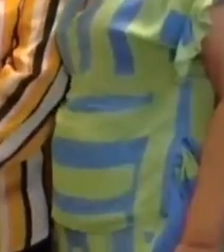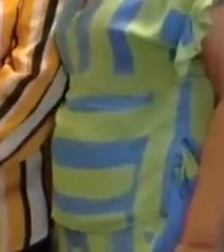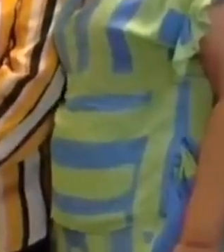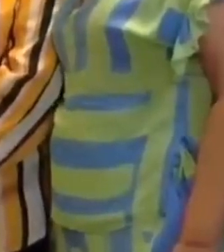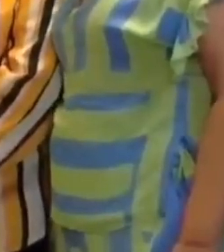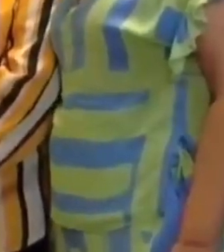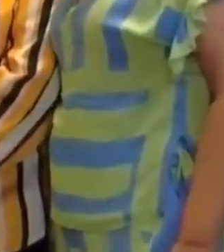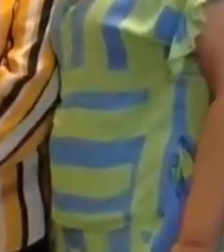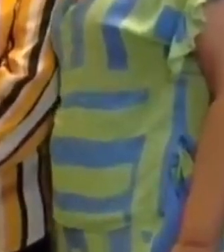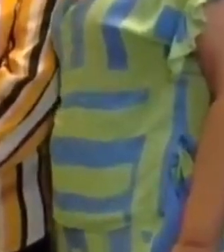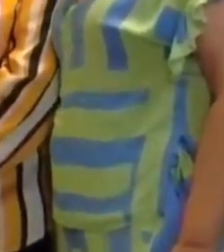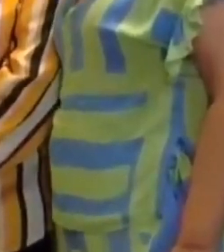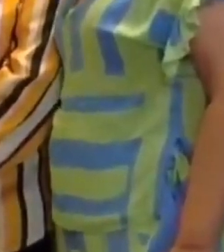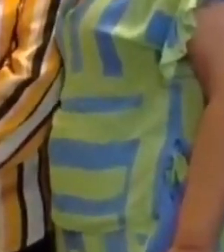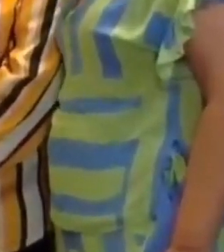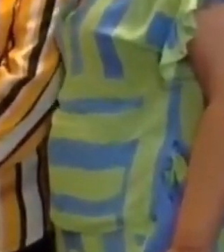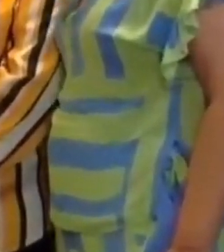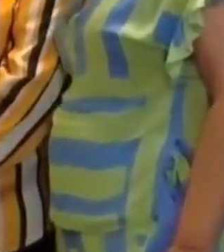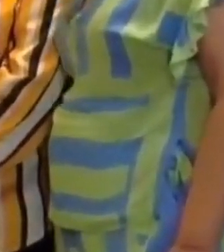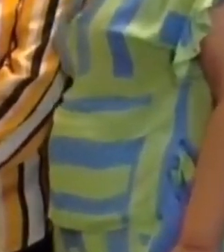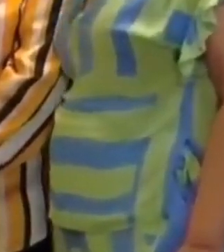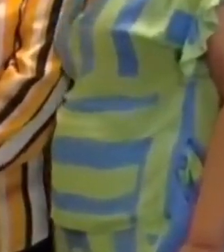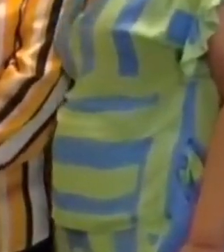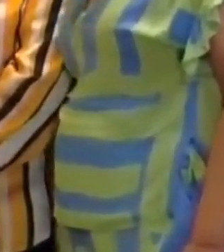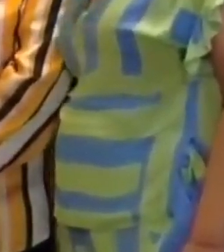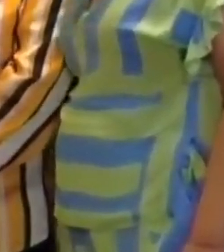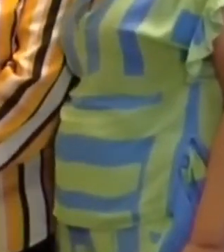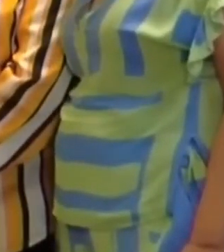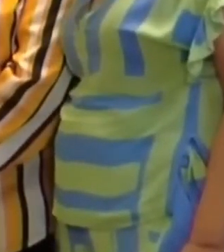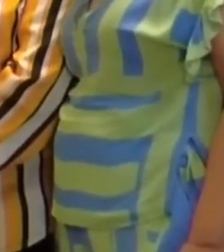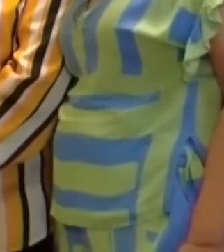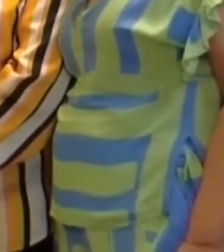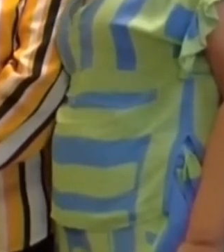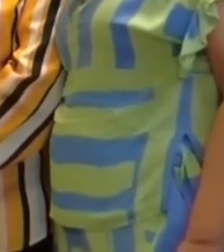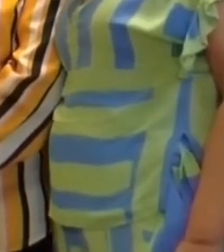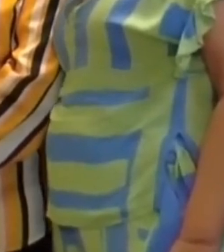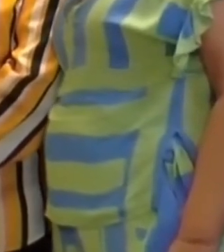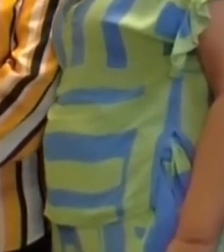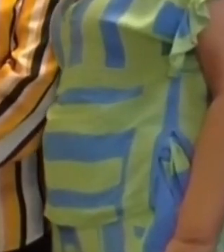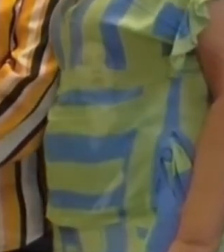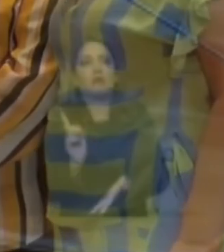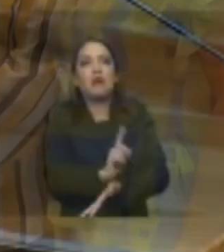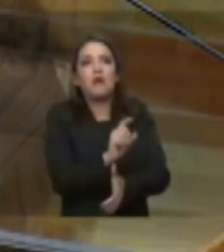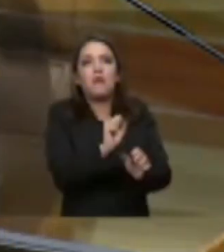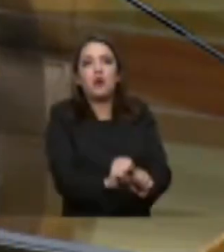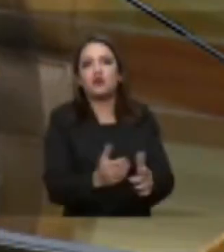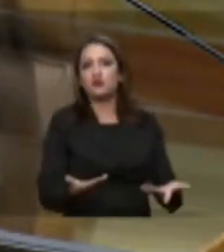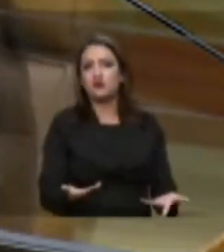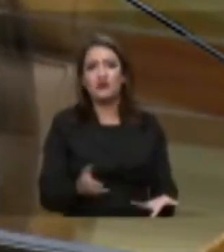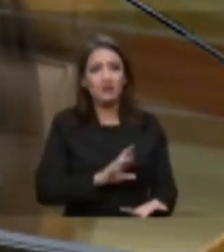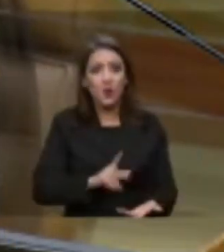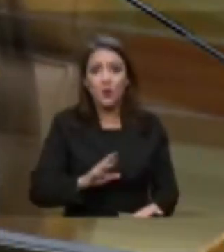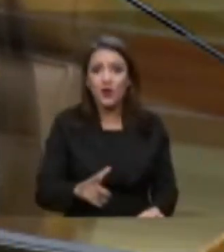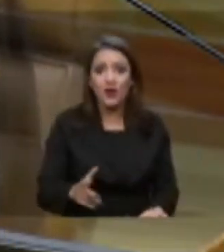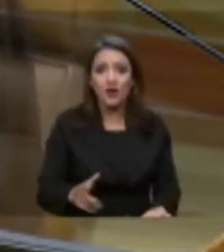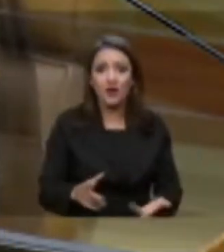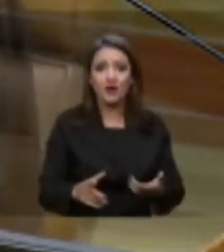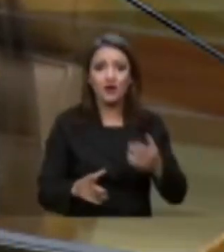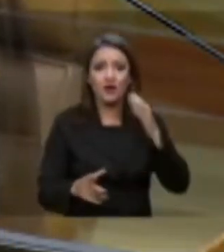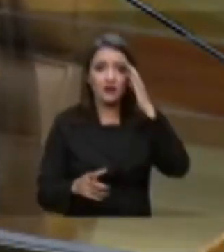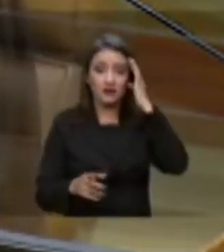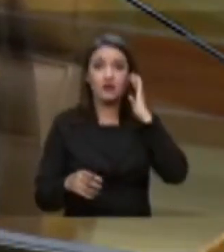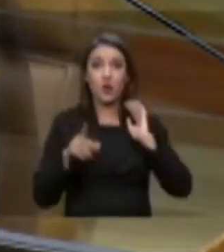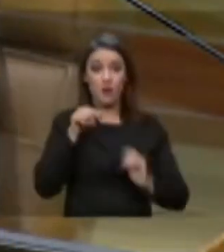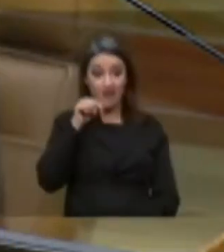por 42 senadores que queriam fazer uma visita humanitária ao ex-ministro da Justiça. Porém, sem dar detalhes, Alexandre